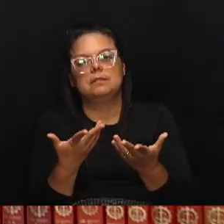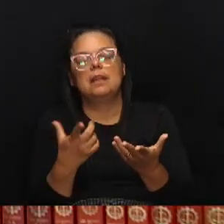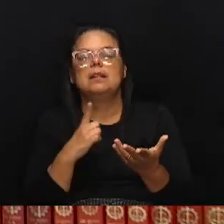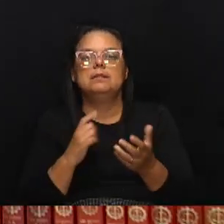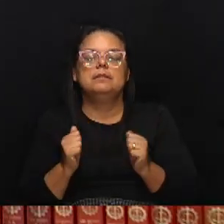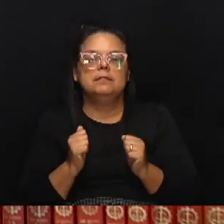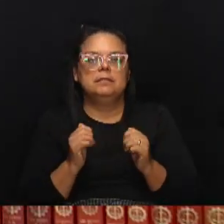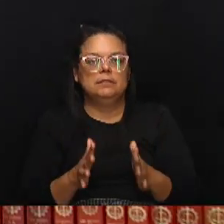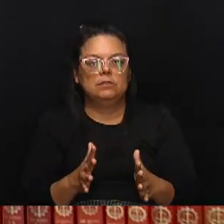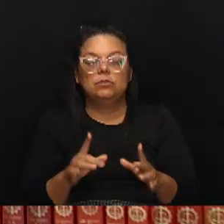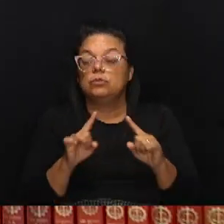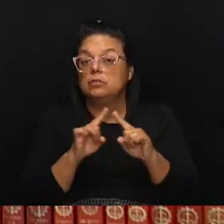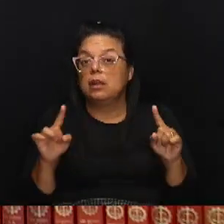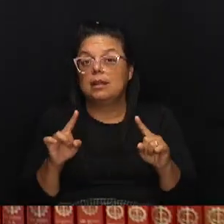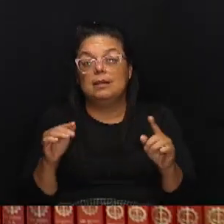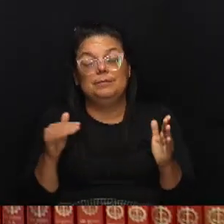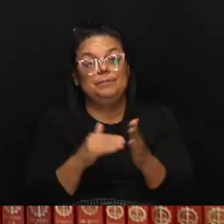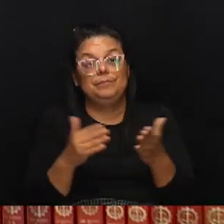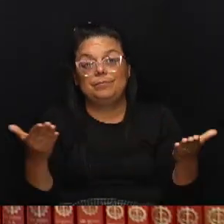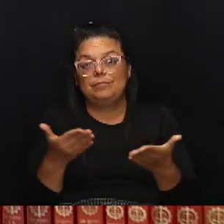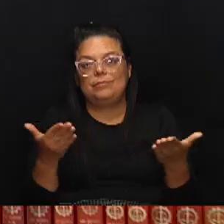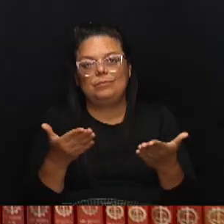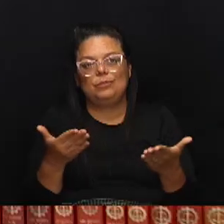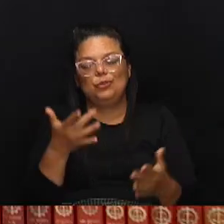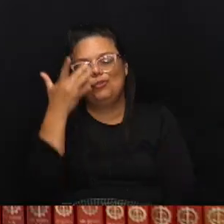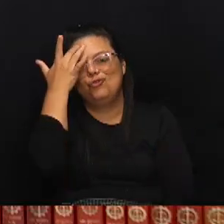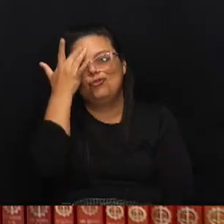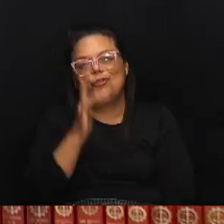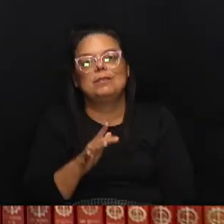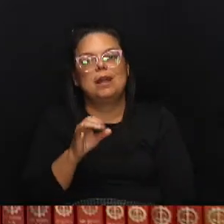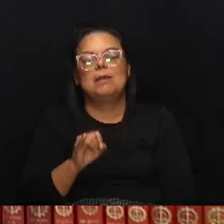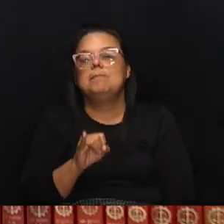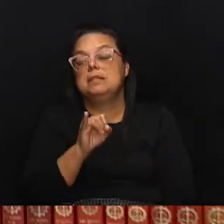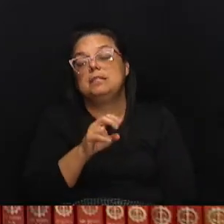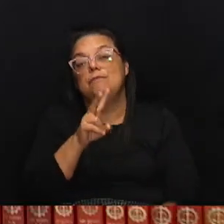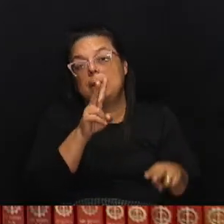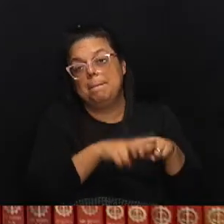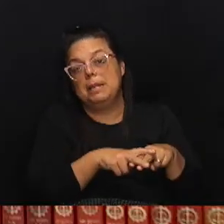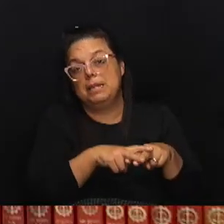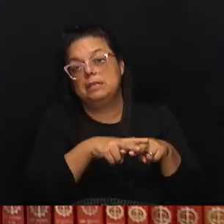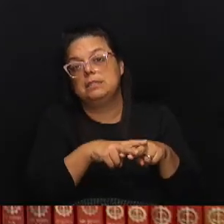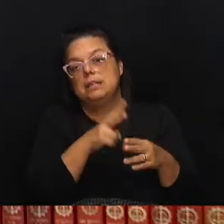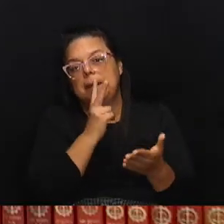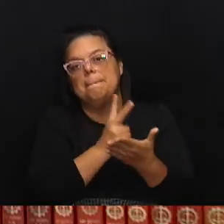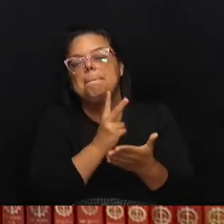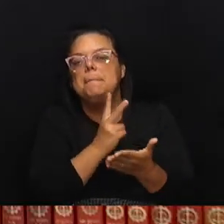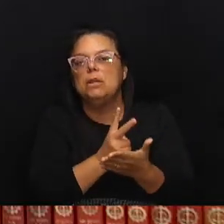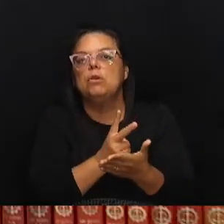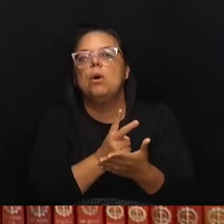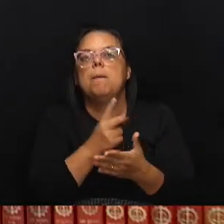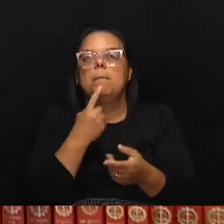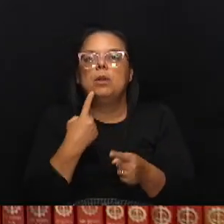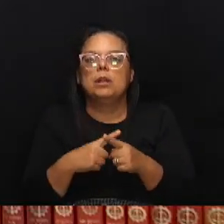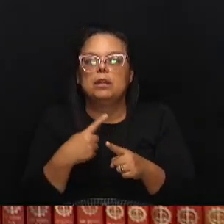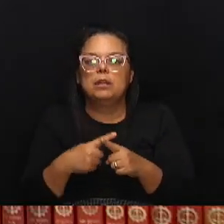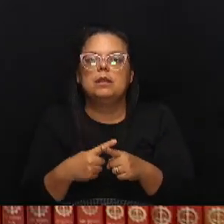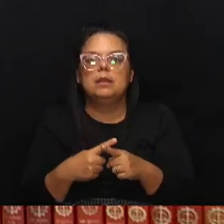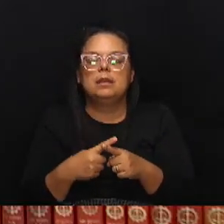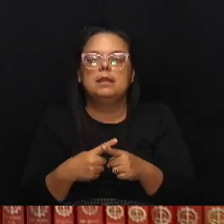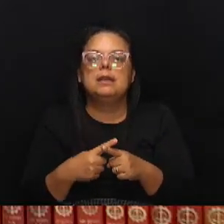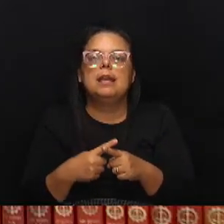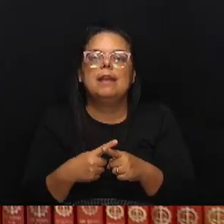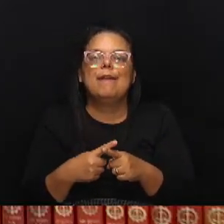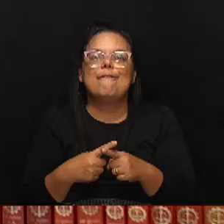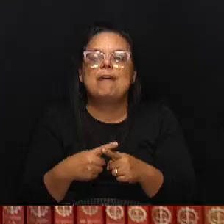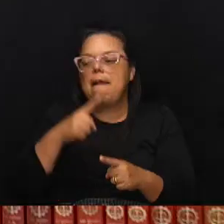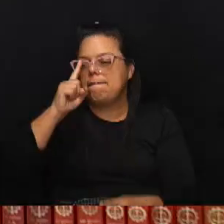medidas. Mas até hoje não fica esclarecido se essas medidas de prisão foram por conta dos maus tratos, por conta de ameaça à integridade